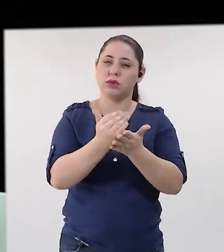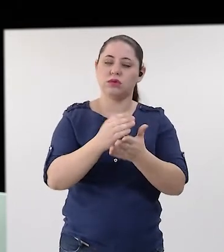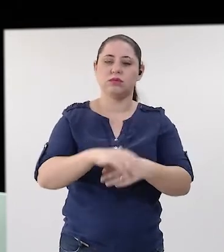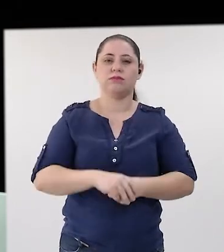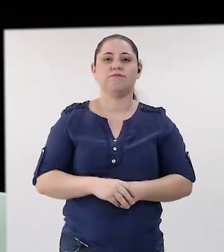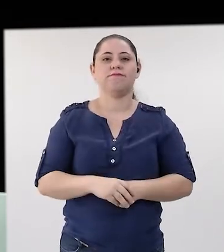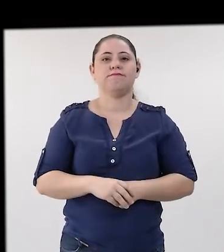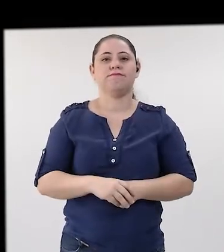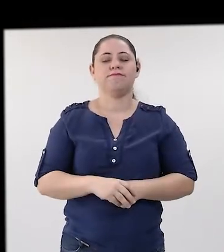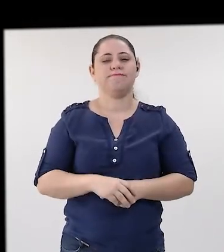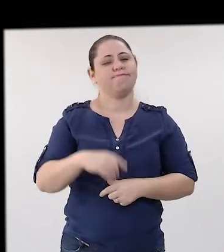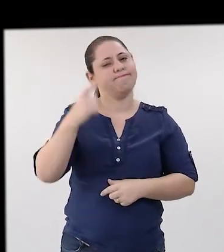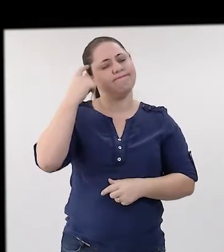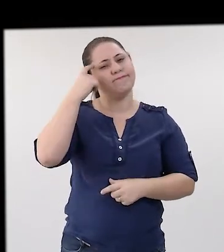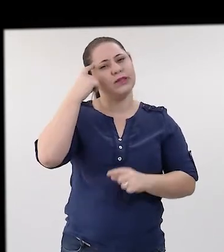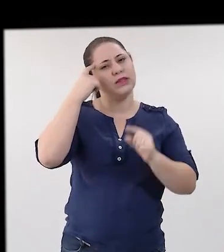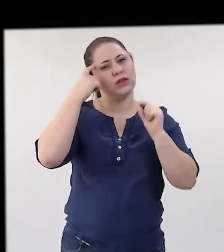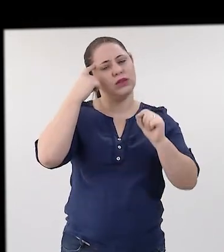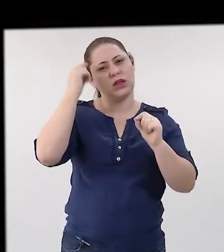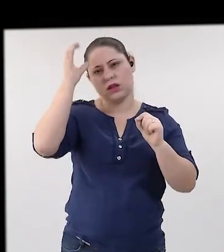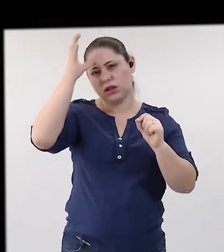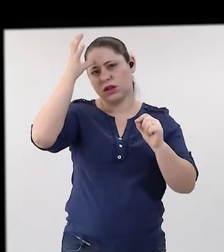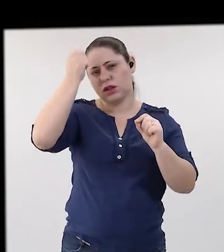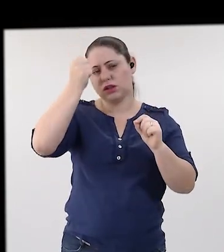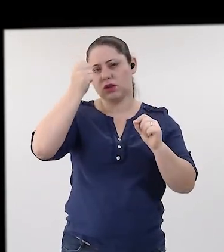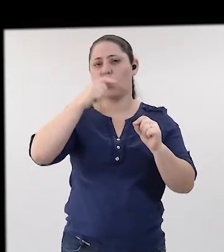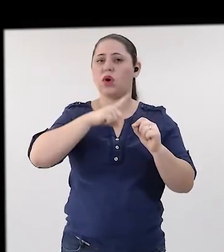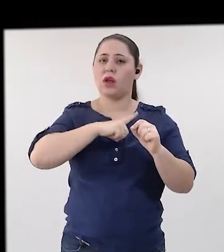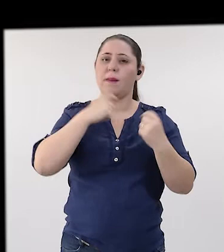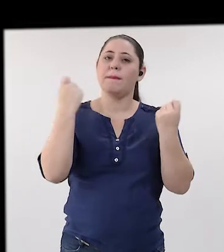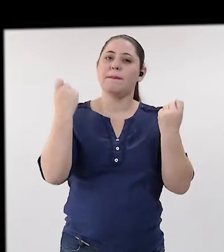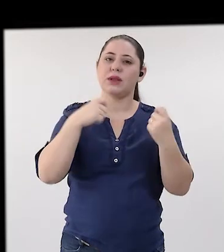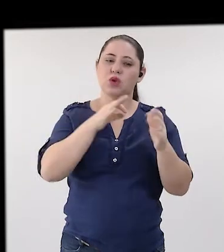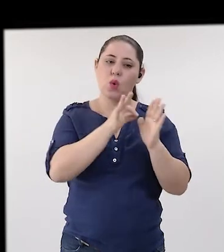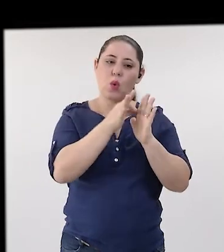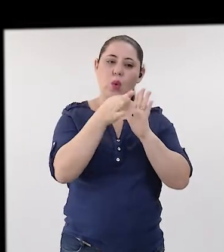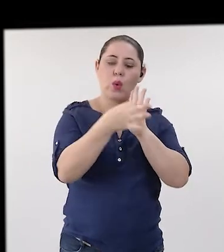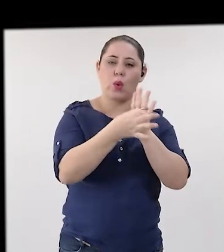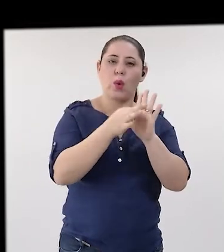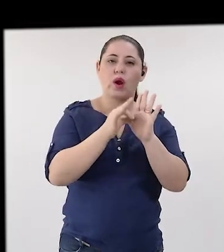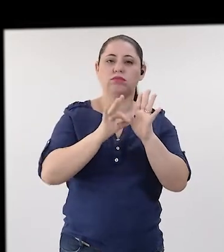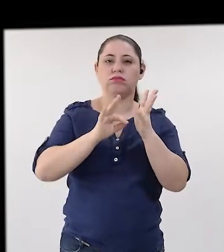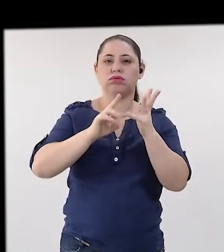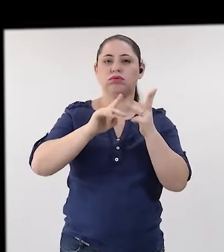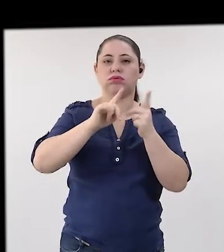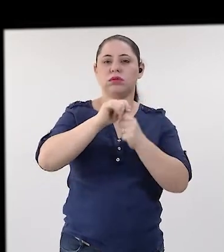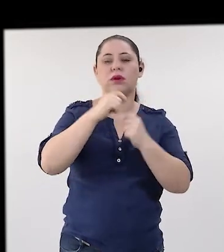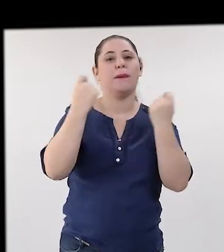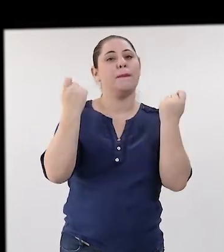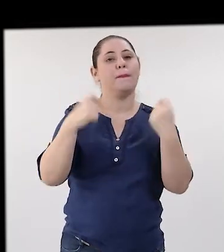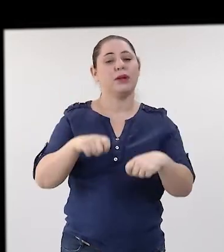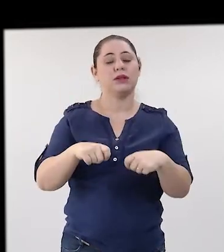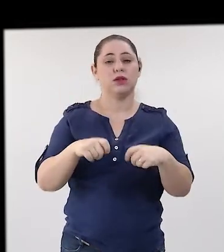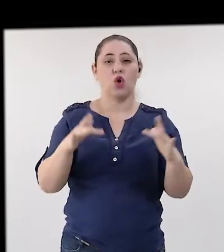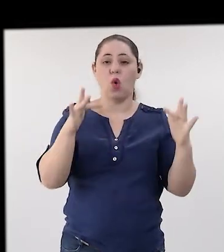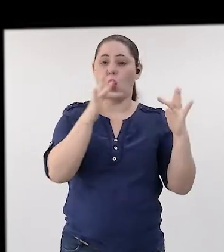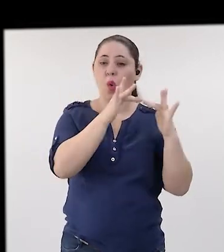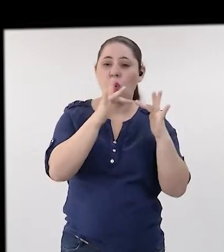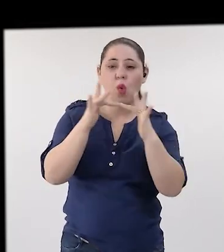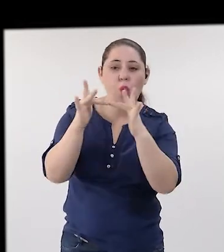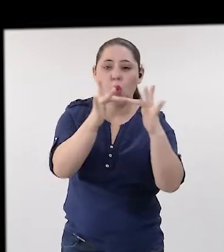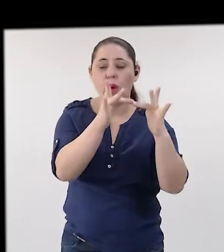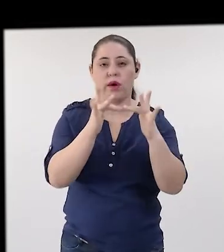que foi essa decisão? Eu acho que é uma decisão que envolve muitas opiniões, então nós precisamos entrar